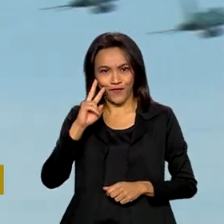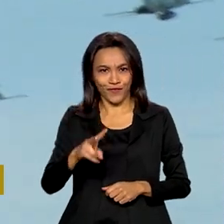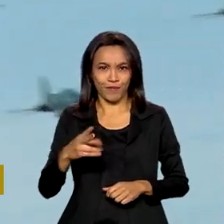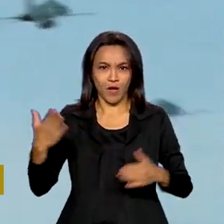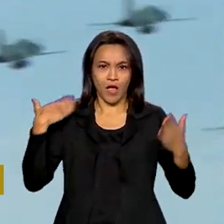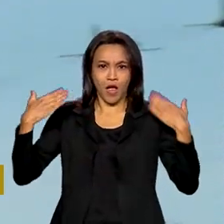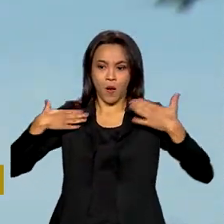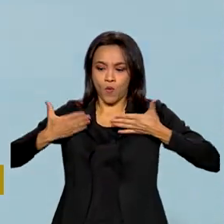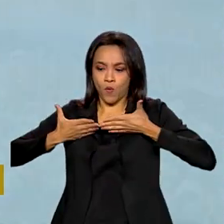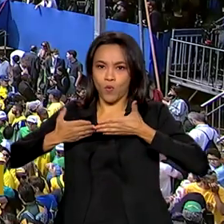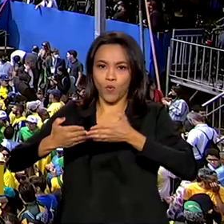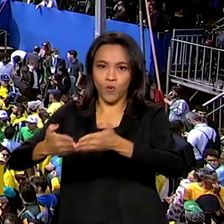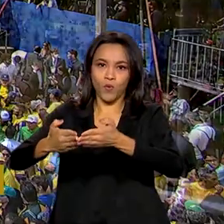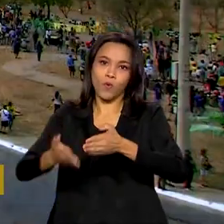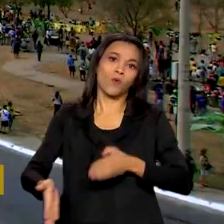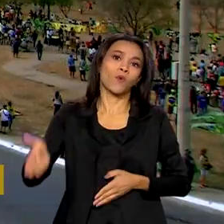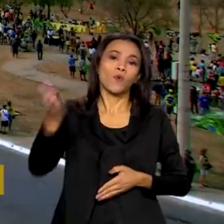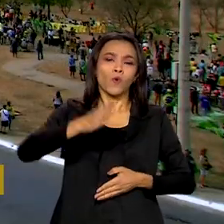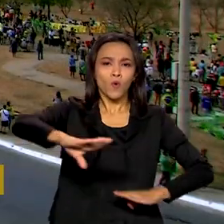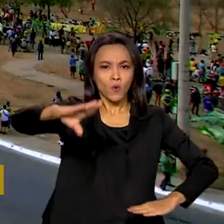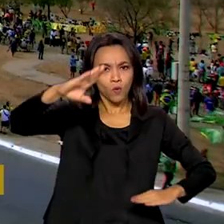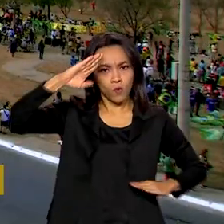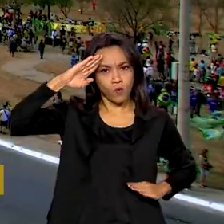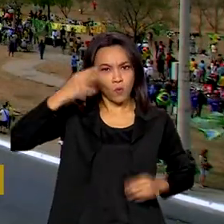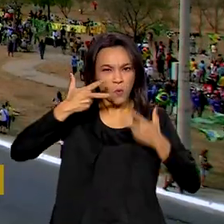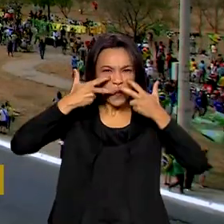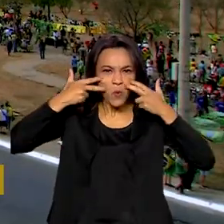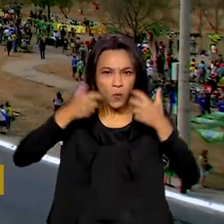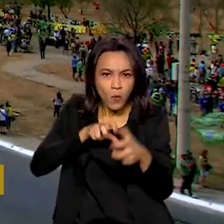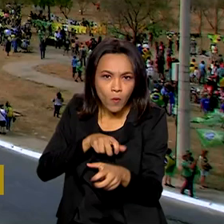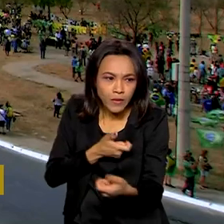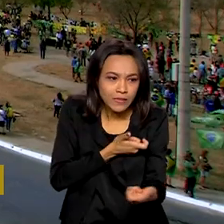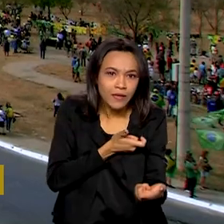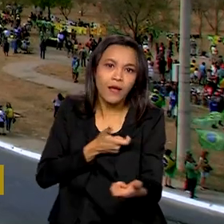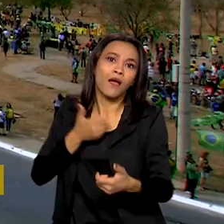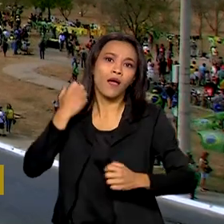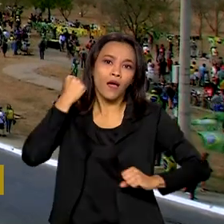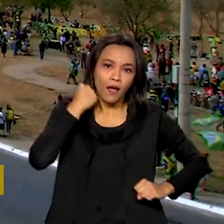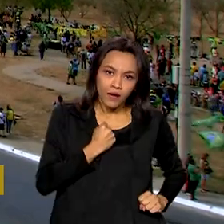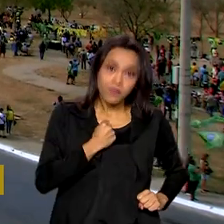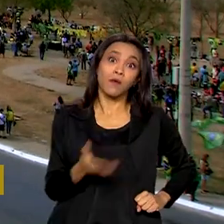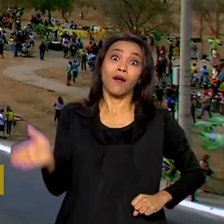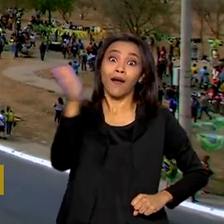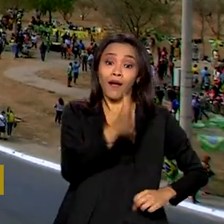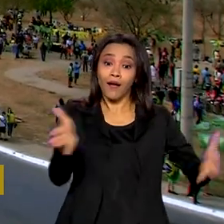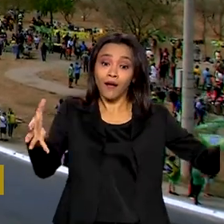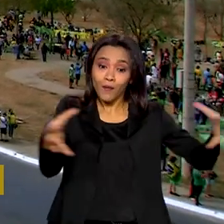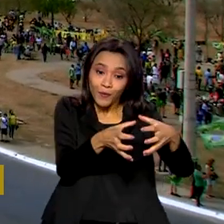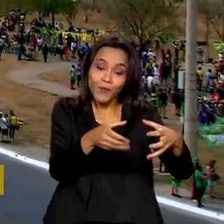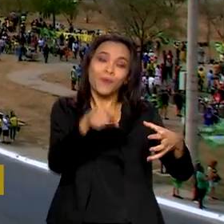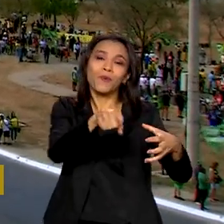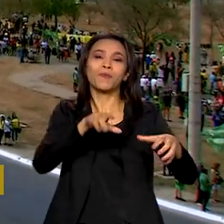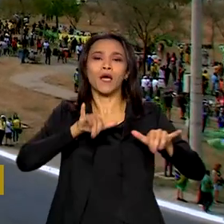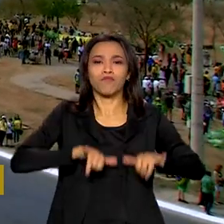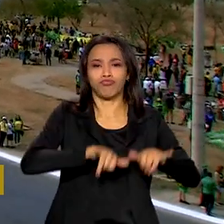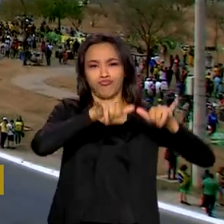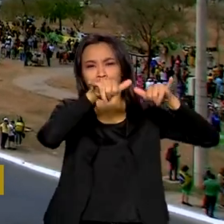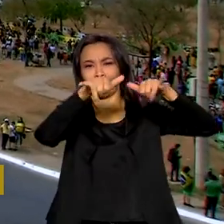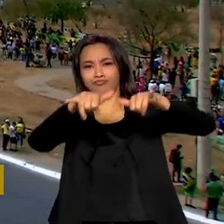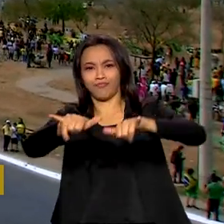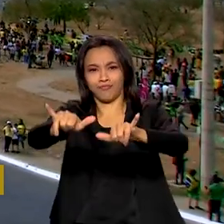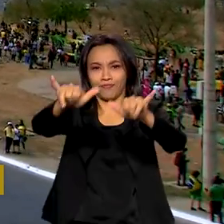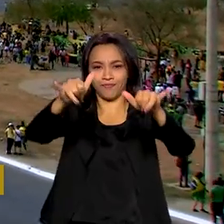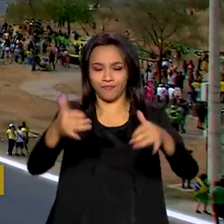Exército e agora a Aeronáutica começa. Agora a Aeronáutica começou lá, né, Major, com a esquadrilha. Nós retomamos agora. Explica pra gente.